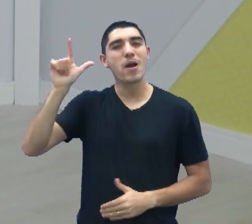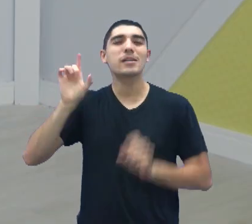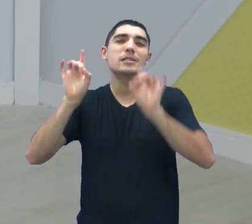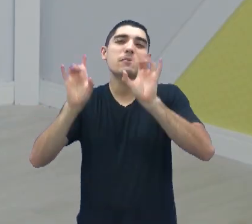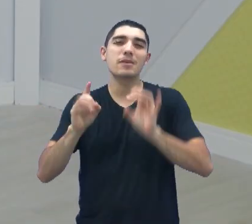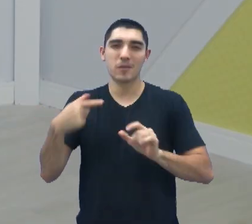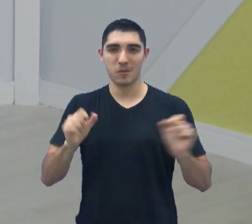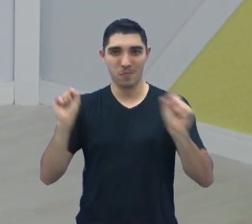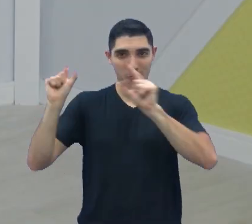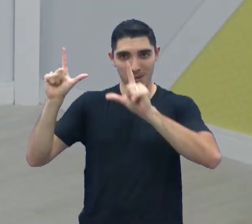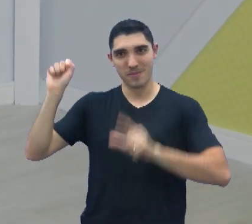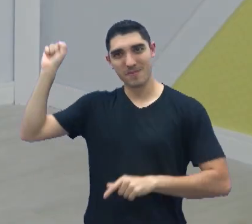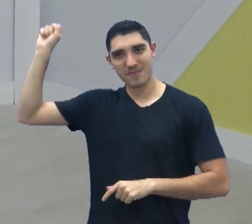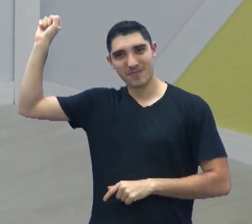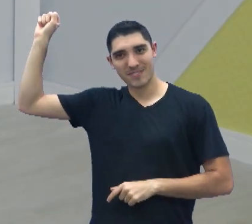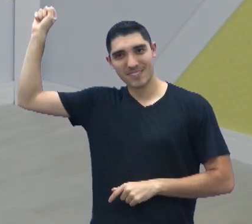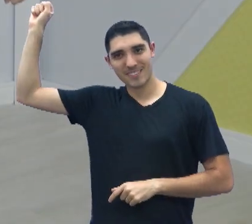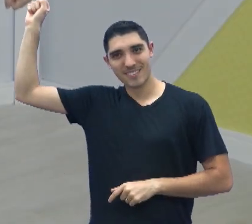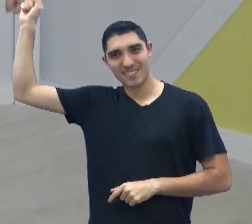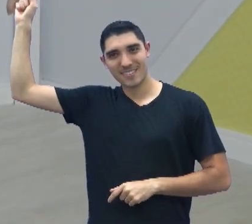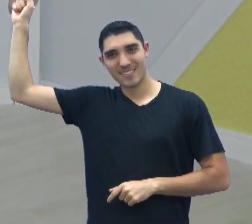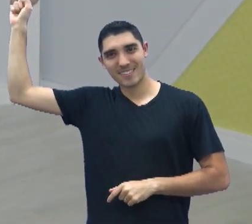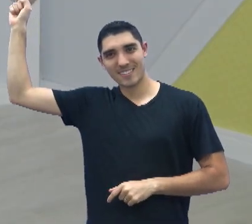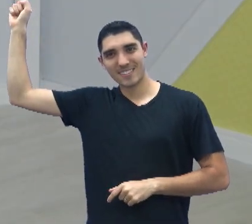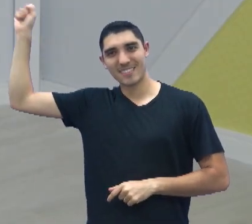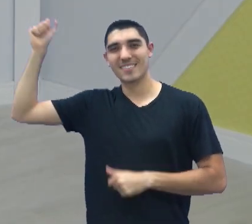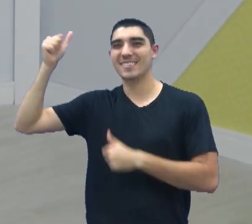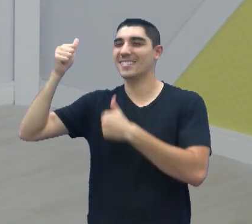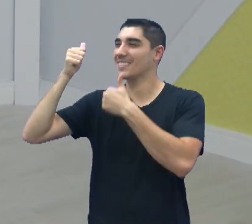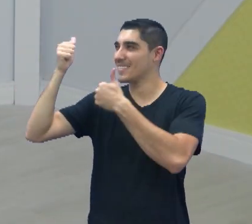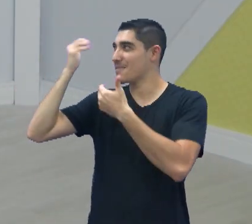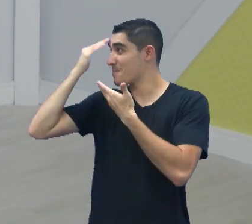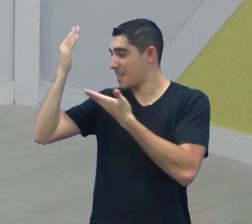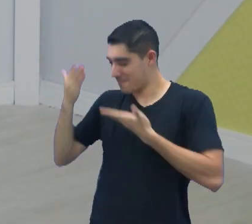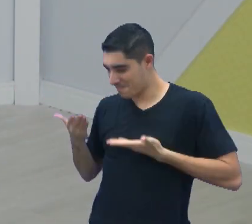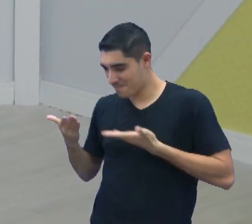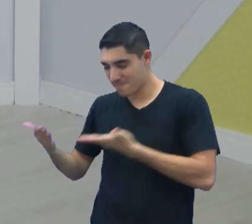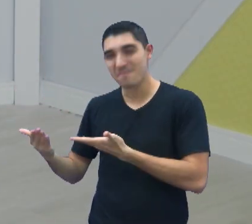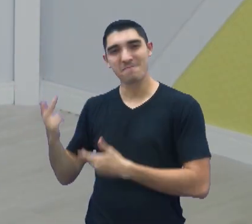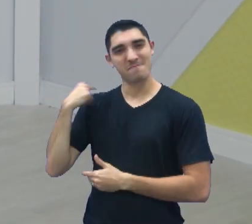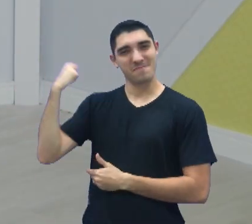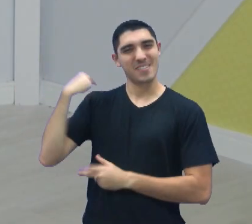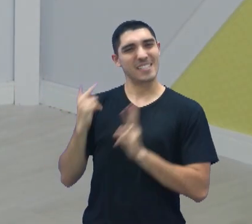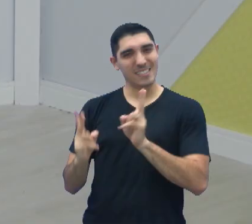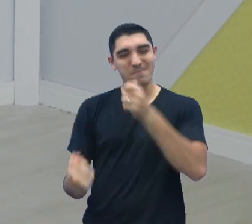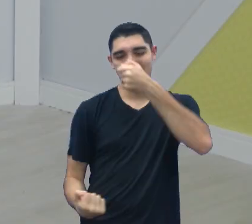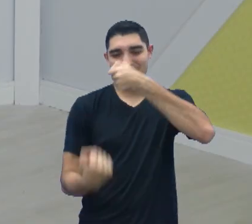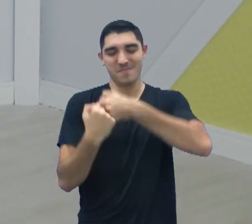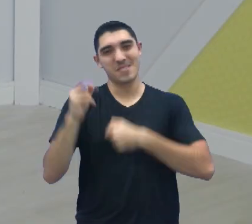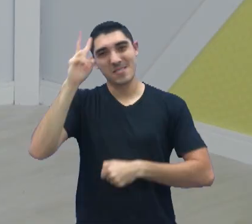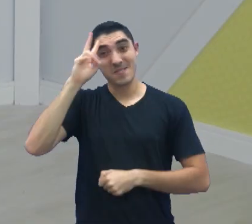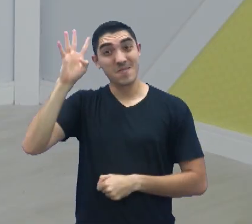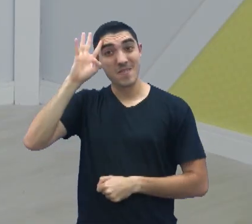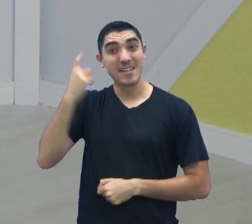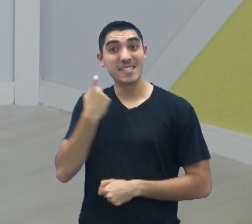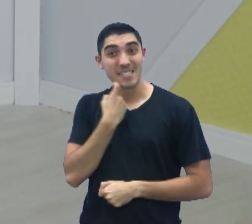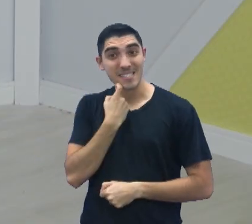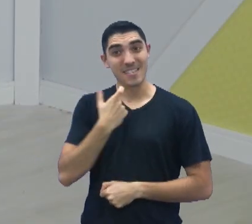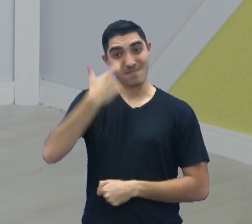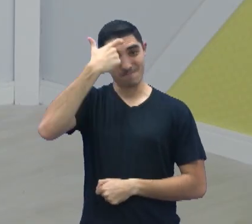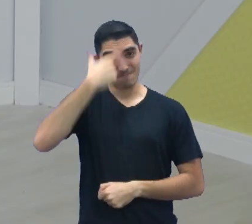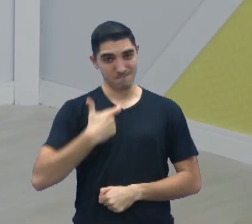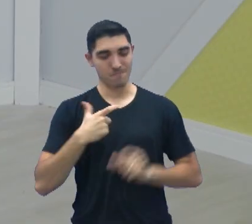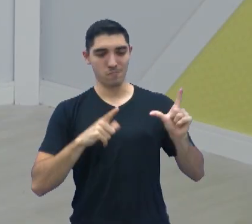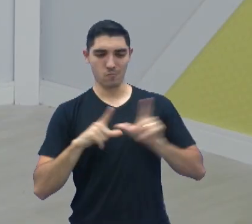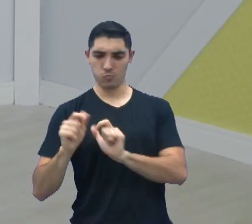mascotinho do nosso Hora do Esporte. Luizão, seja sempre muito bem-vindo. Aí, o nosso soquinho maroto de toda segunda, quarta e sexta, o Luizão que sempre leva